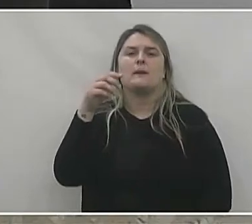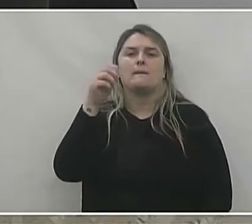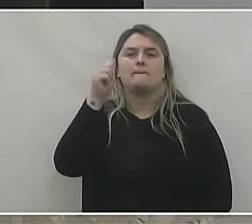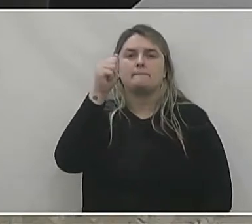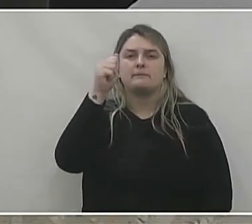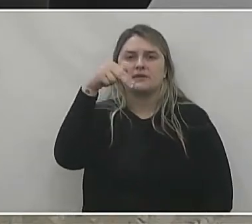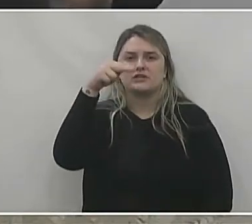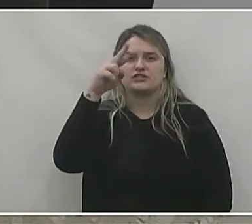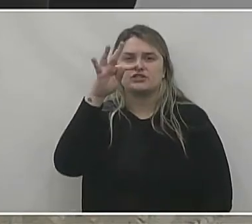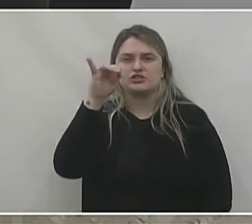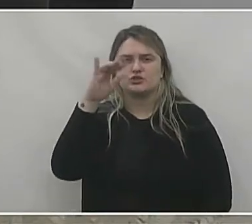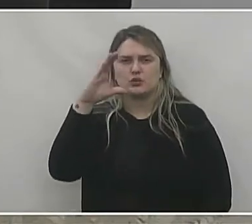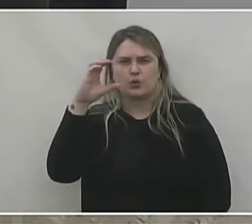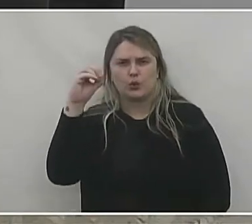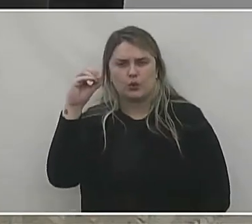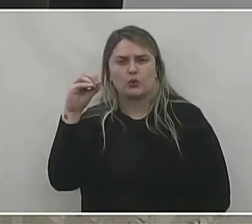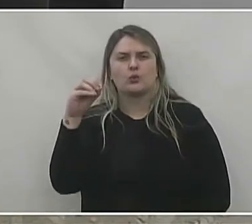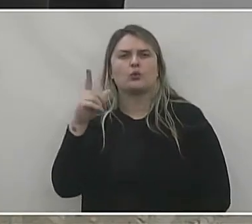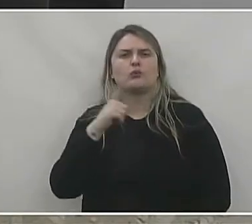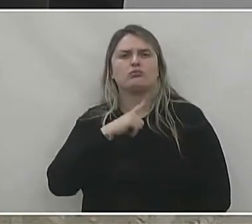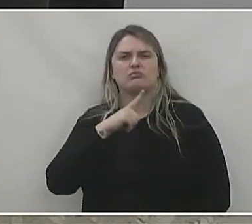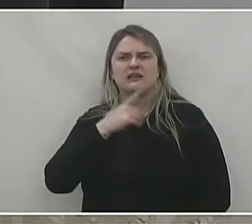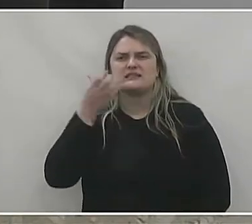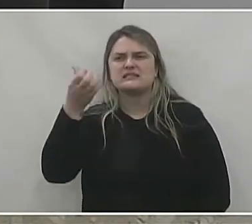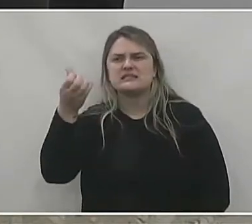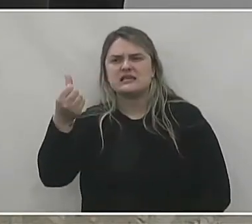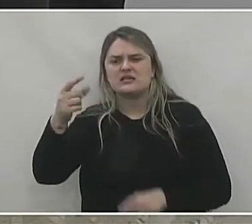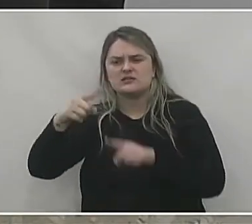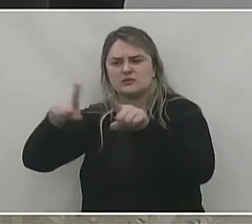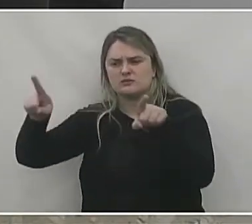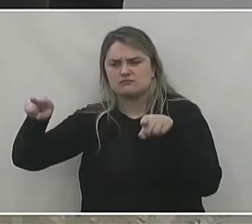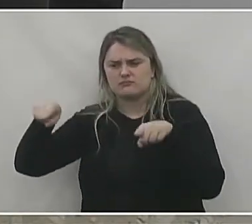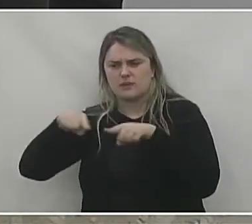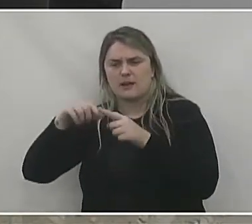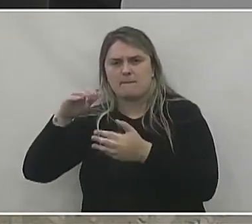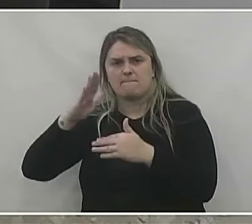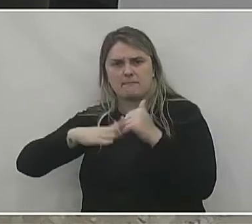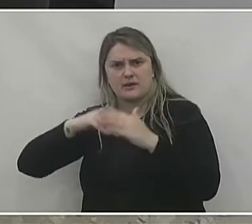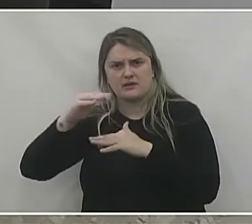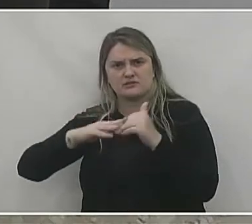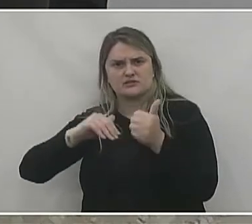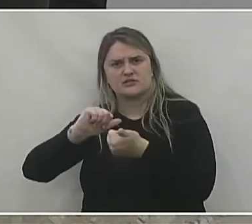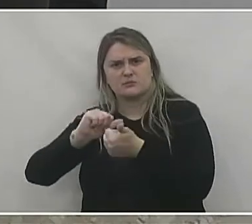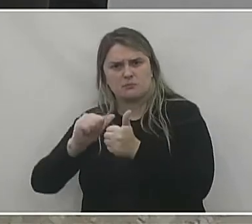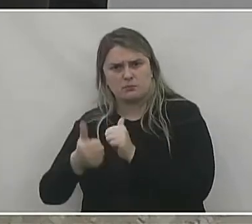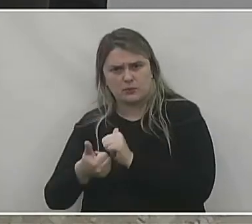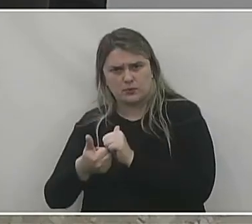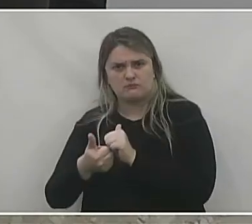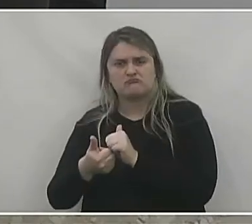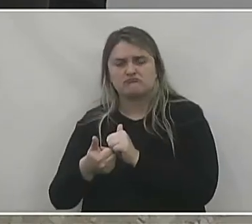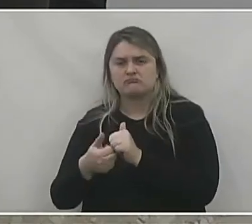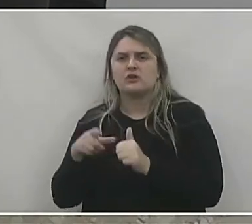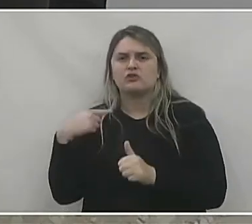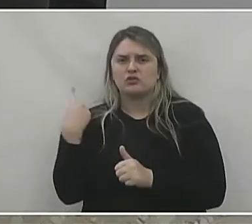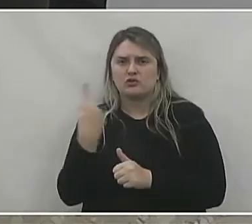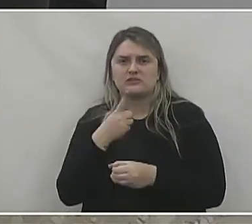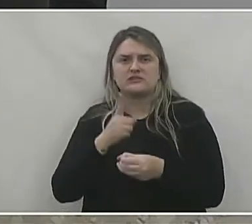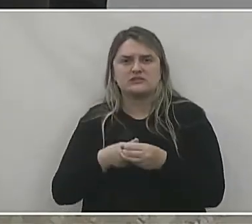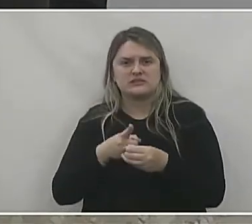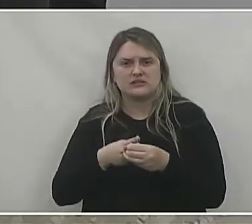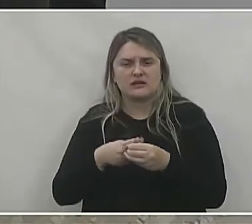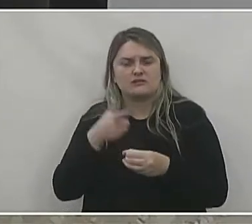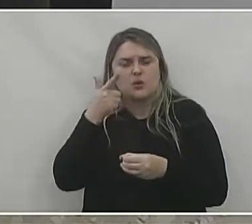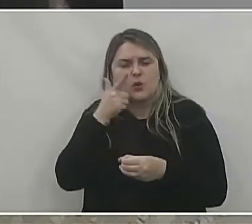Secretaria de Esportes, 6 arenas esportivas, com certeza em proporções a nível de estado, a cidade que